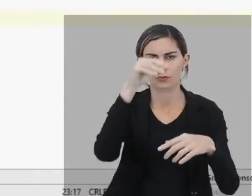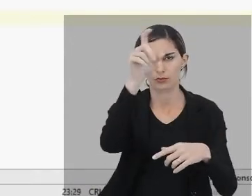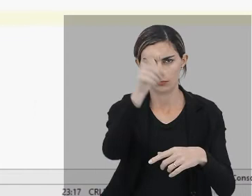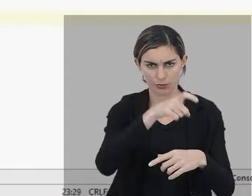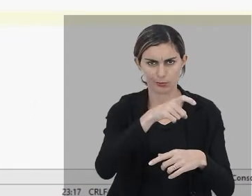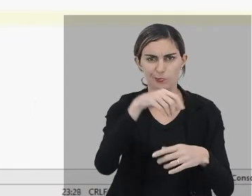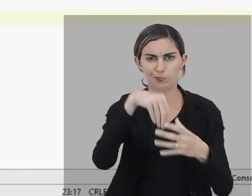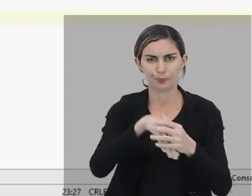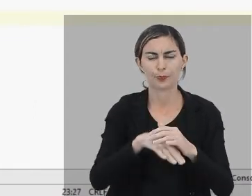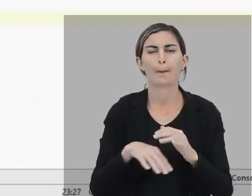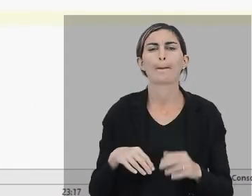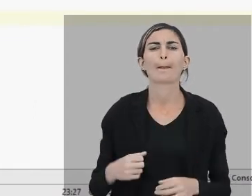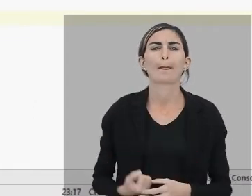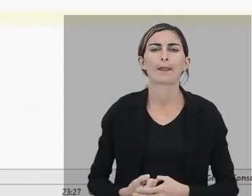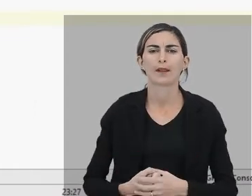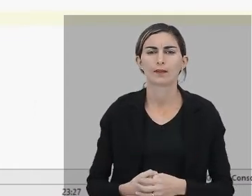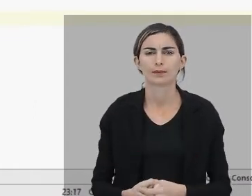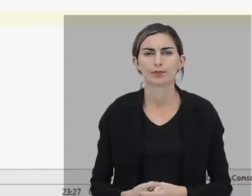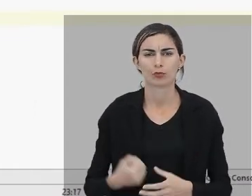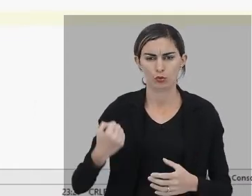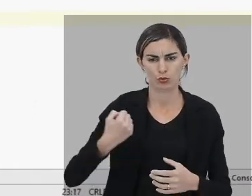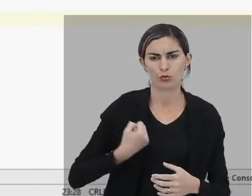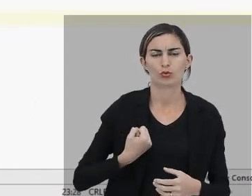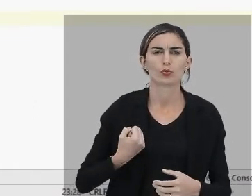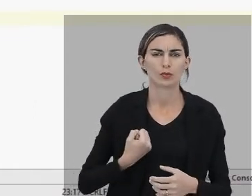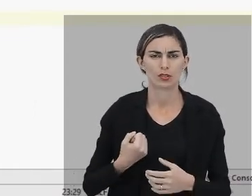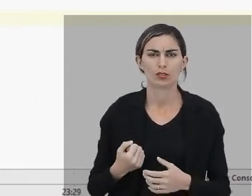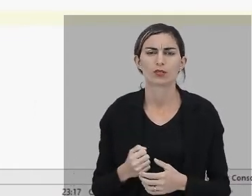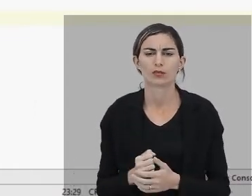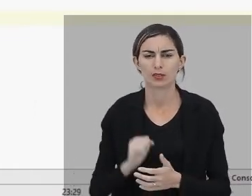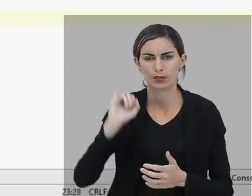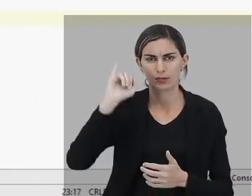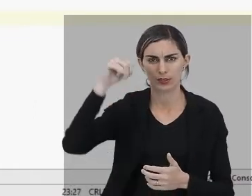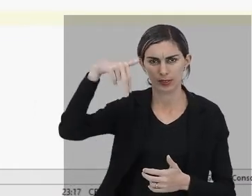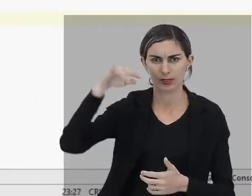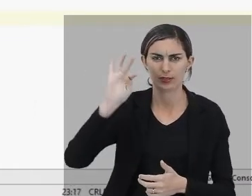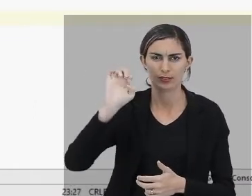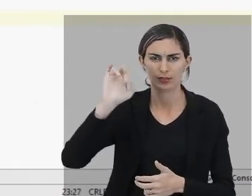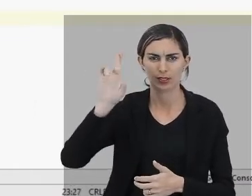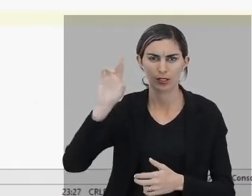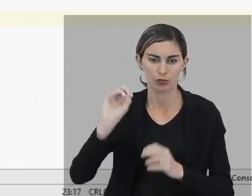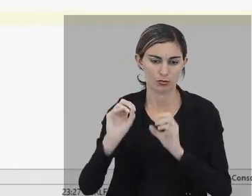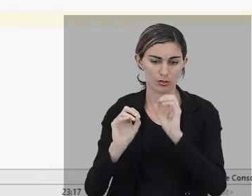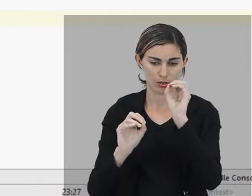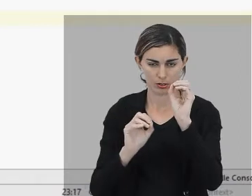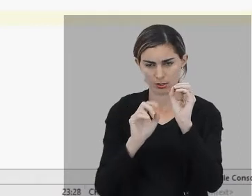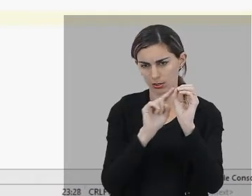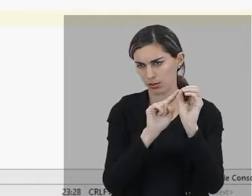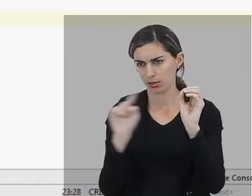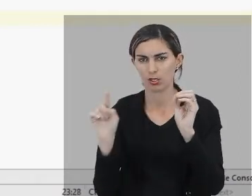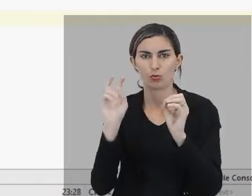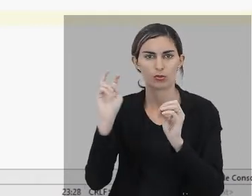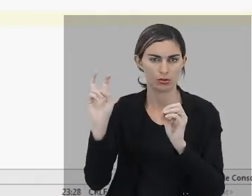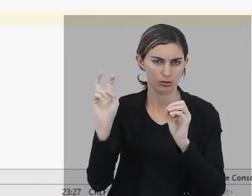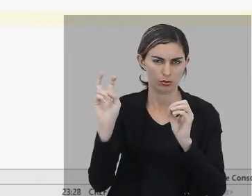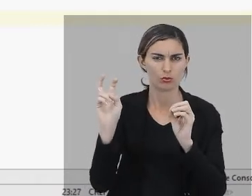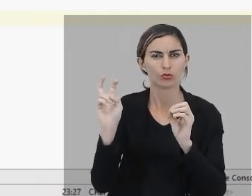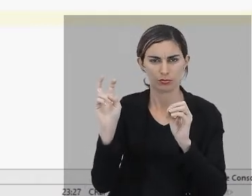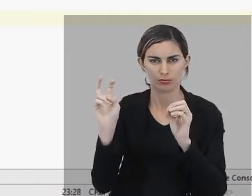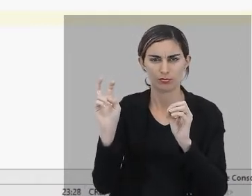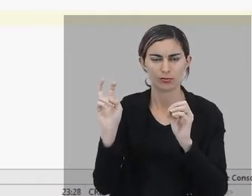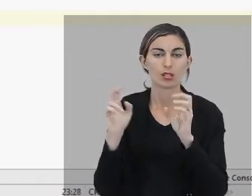Eu vou sortear um número inteiro que vai de 0 a